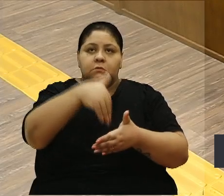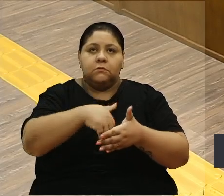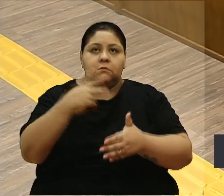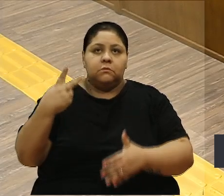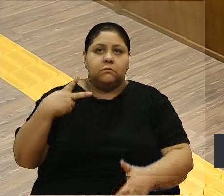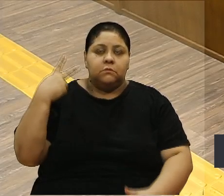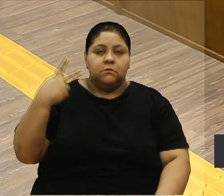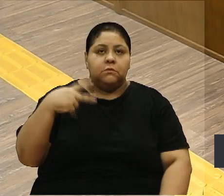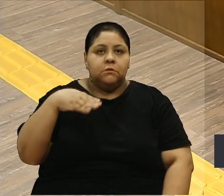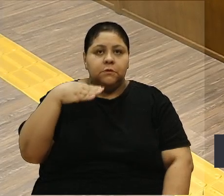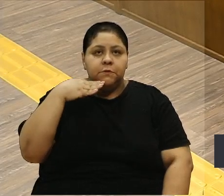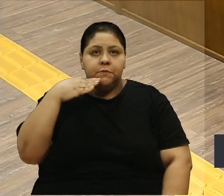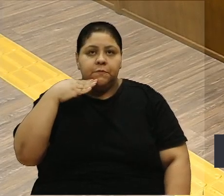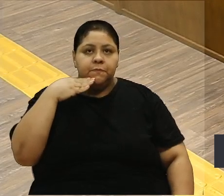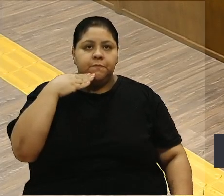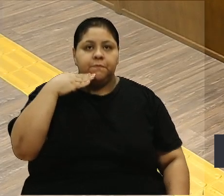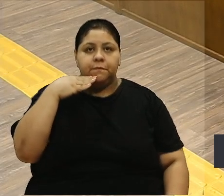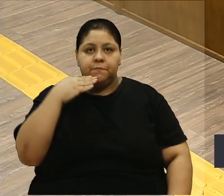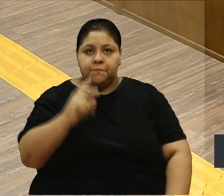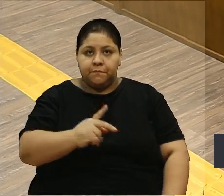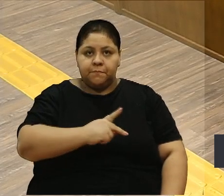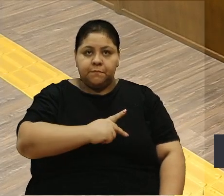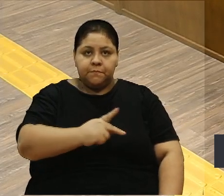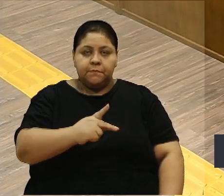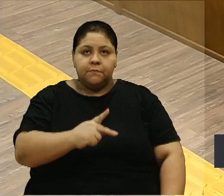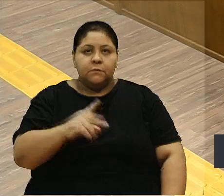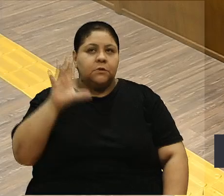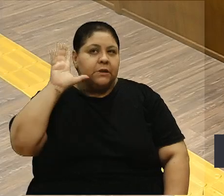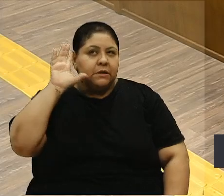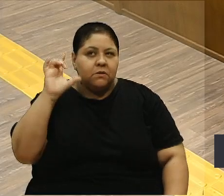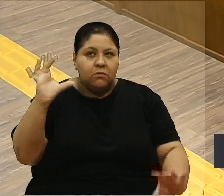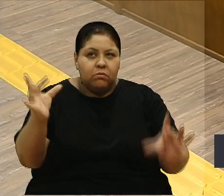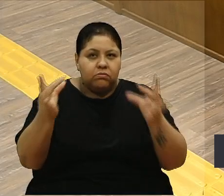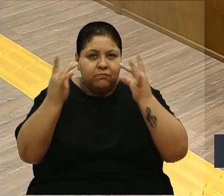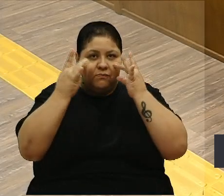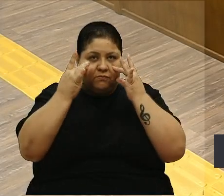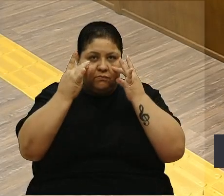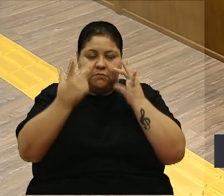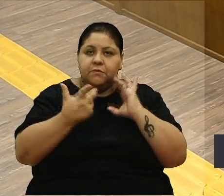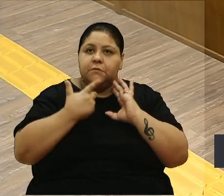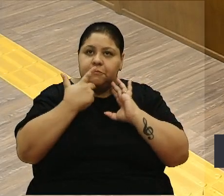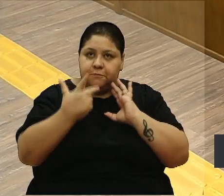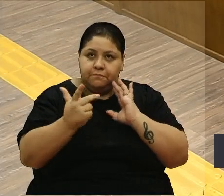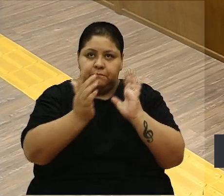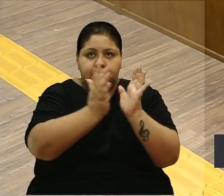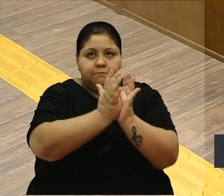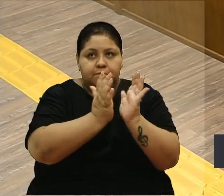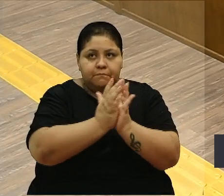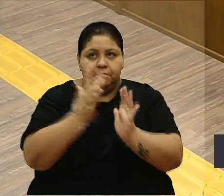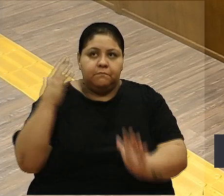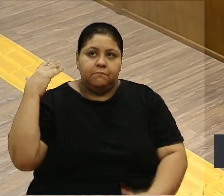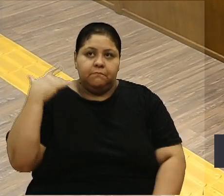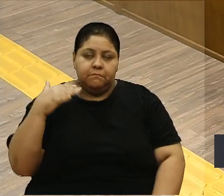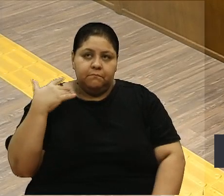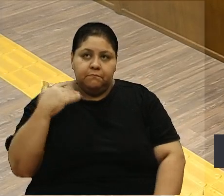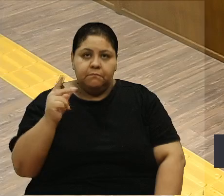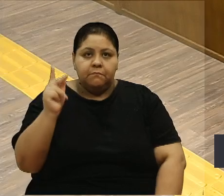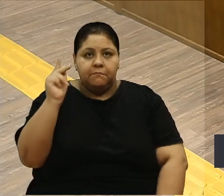vereador Bortola. Senhor presidente, escutei atentamente a fala dos meus colegas Andressa e Cláudio.